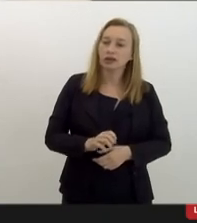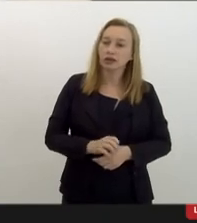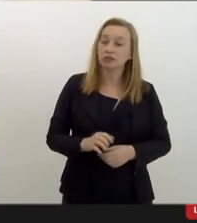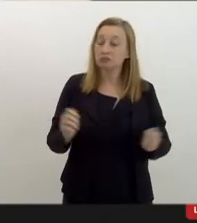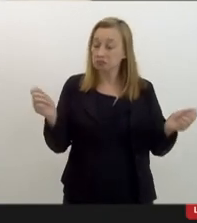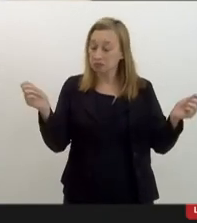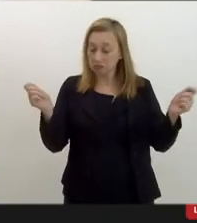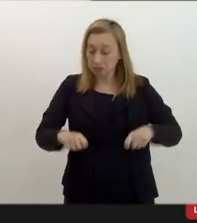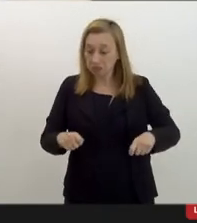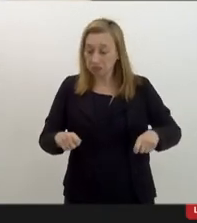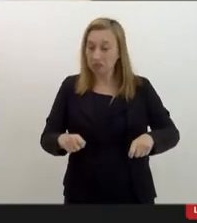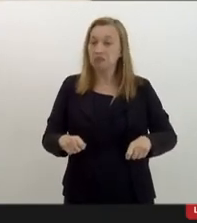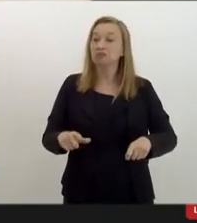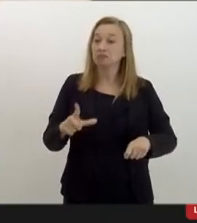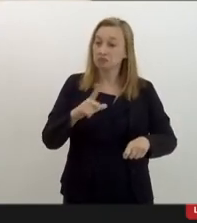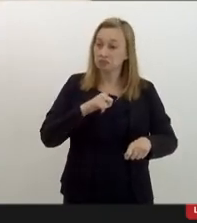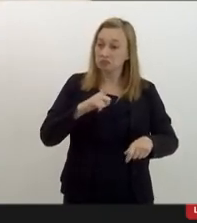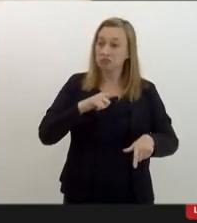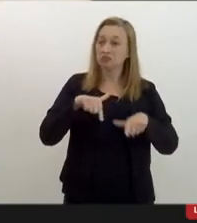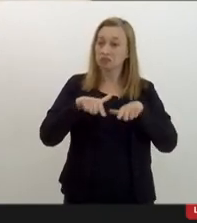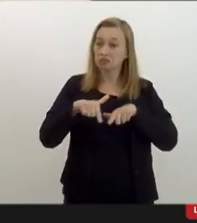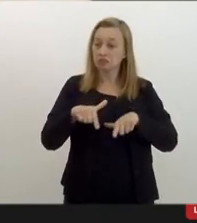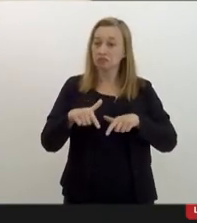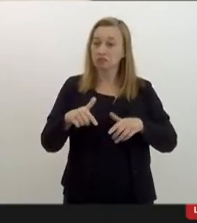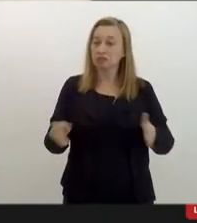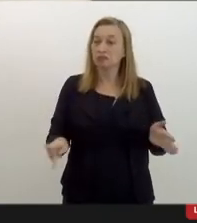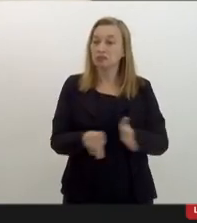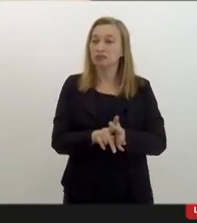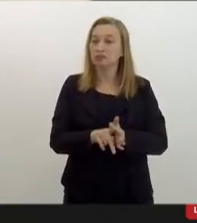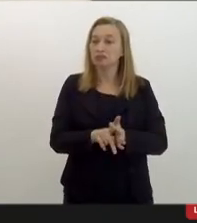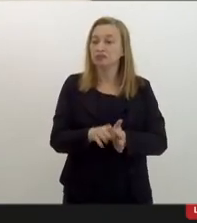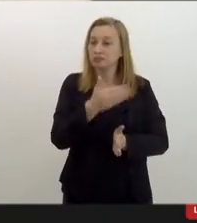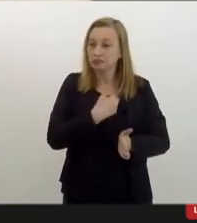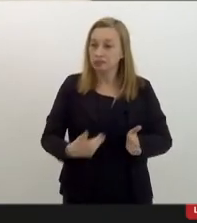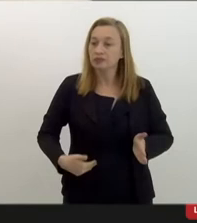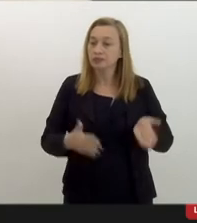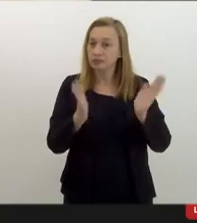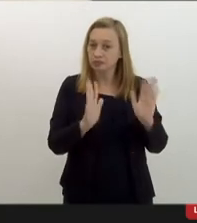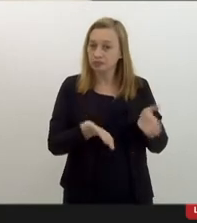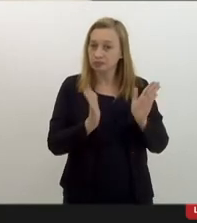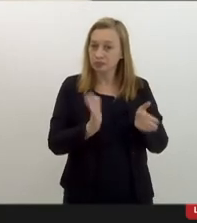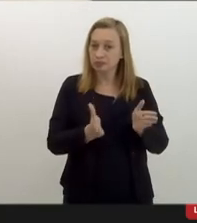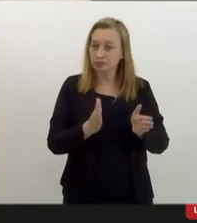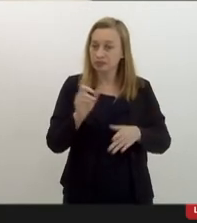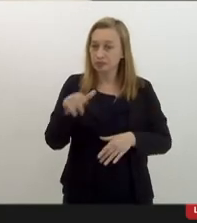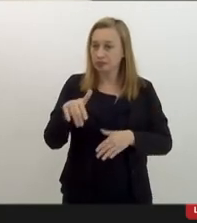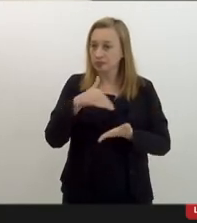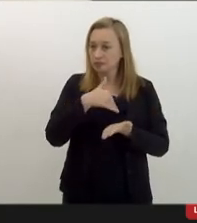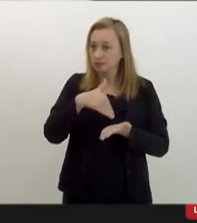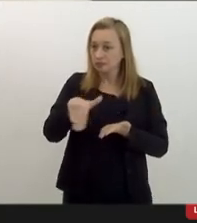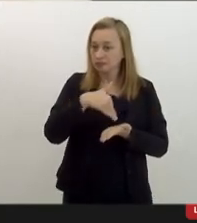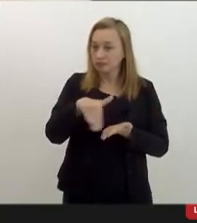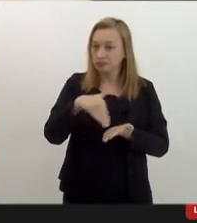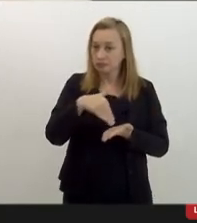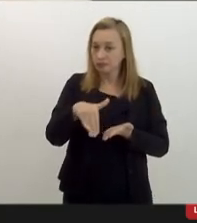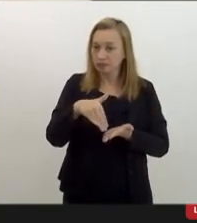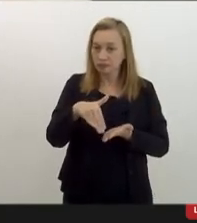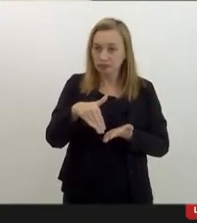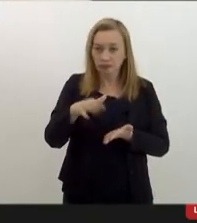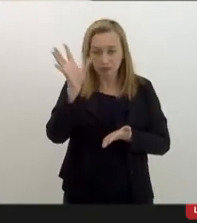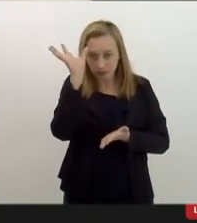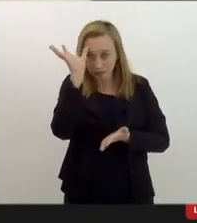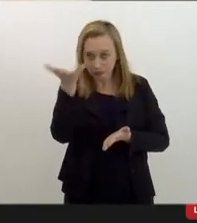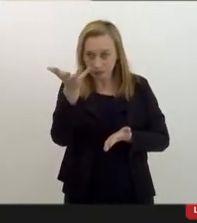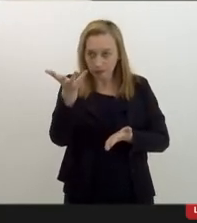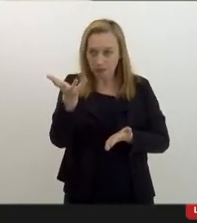capaz e competente no que faz parte do governo e hoje é um secretário que traz opções